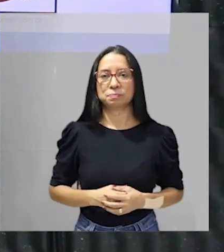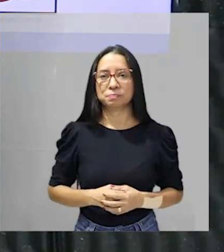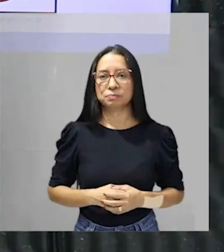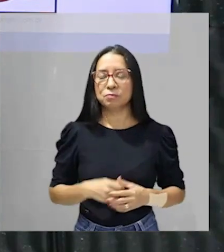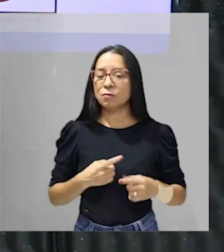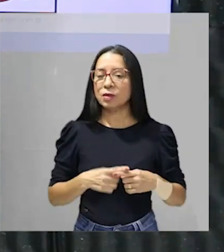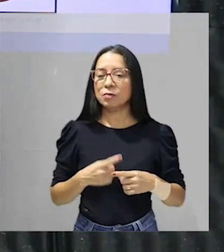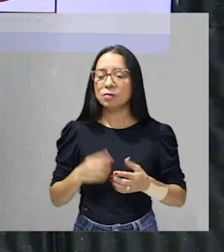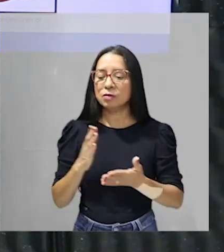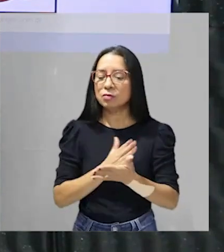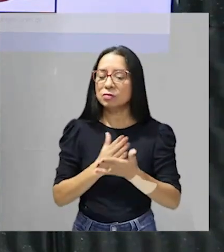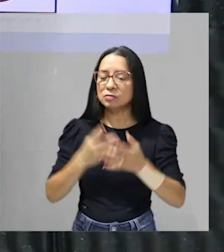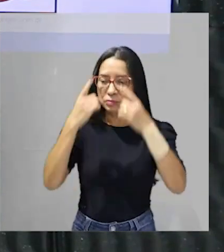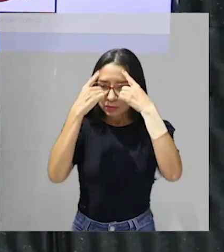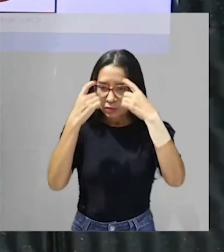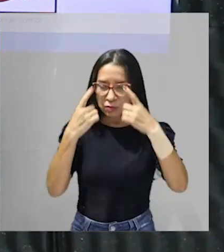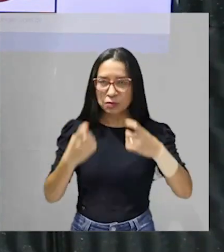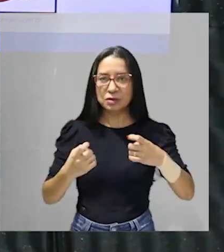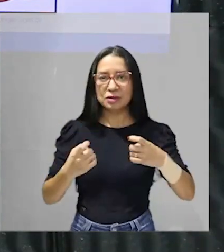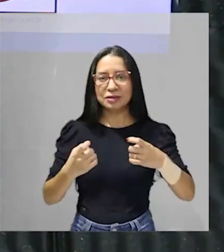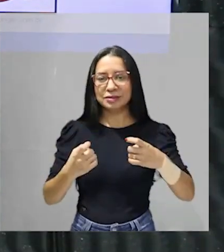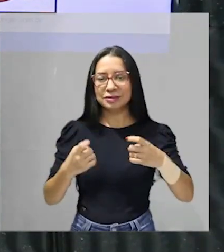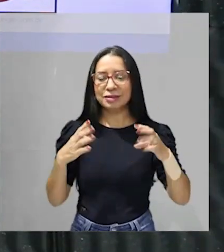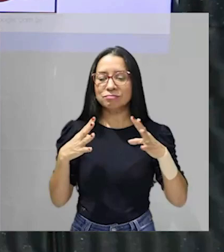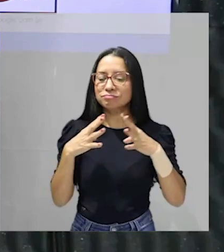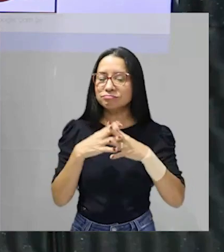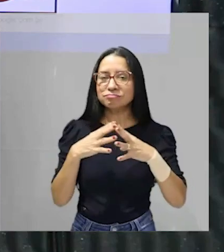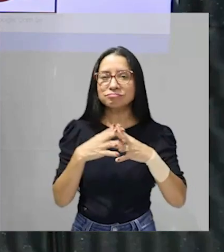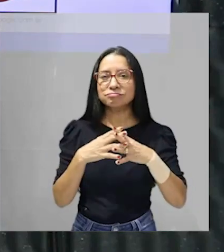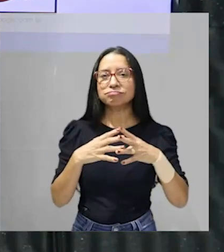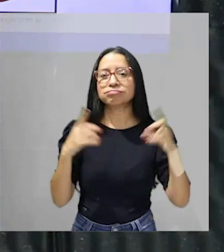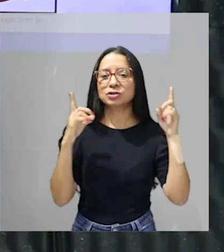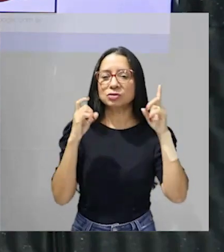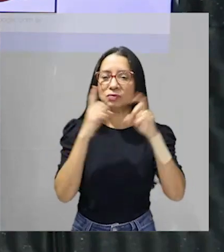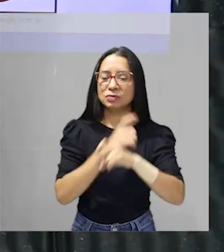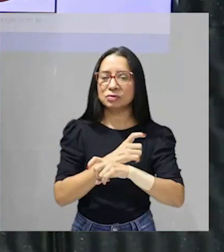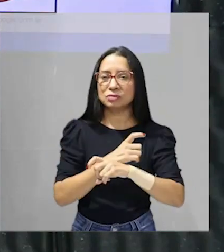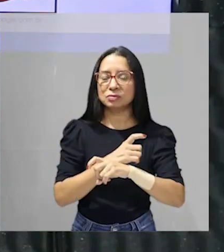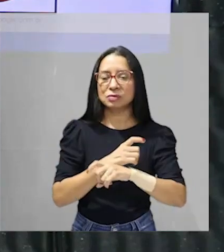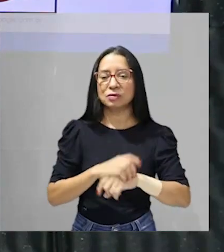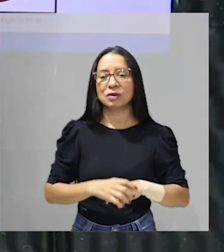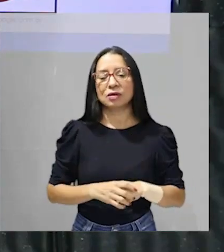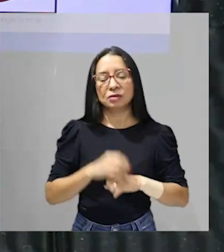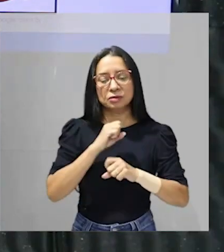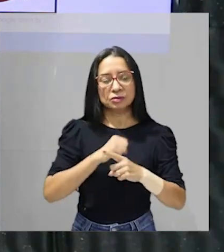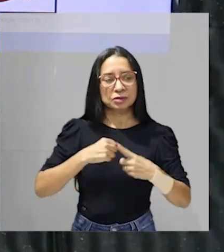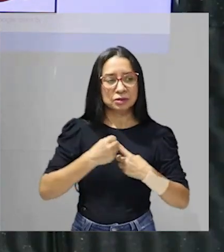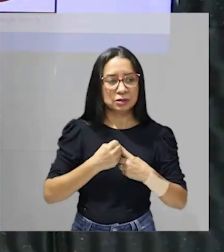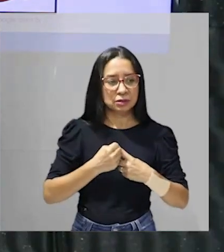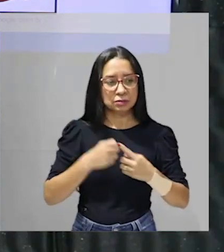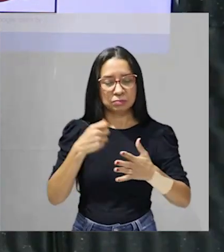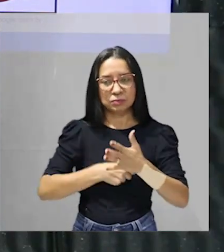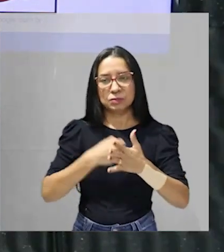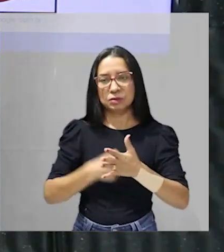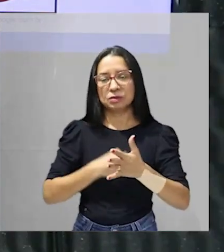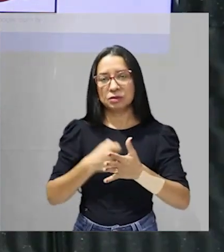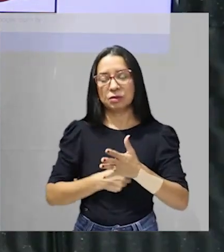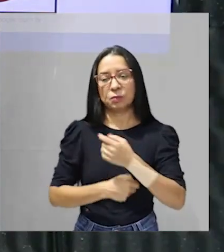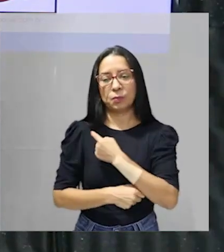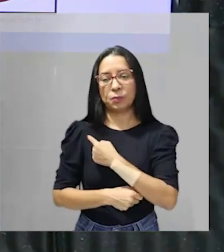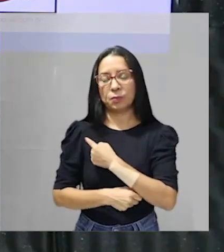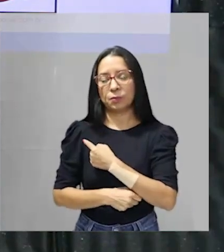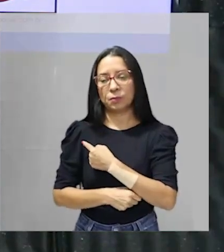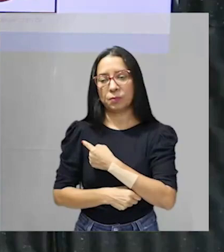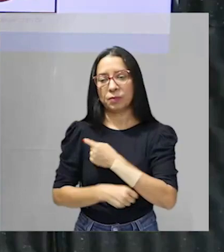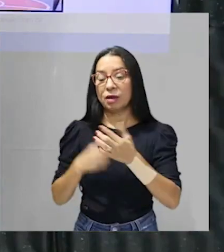até porque às vezes a violência também tá um pouco complicado então é algo que vem nós vem a sociedade vem tentando combater esse